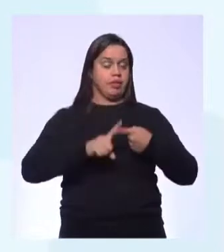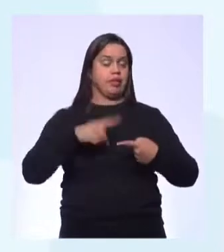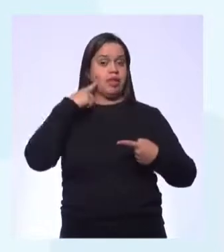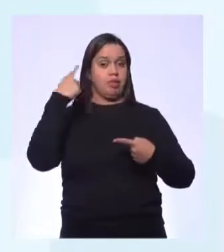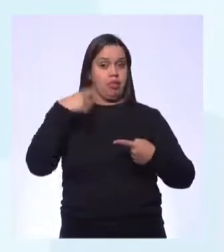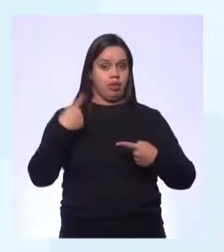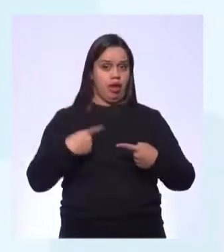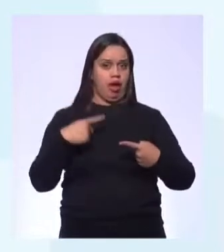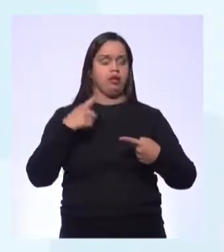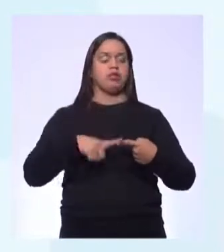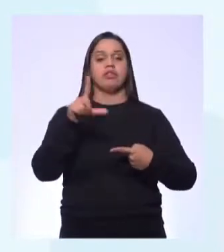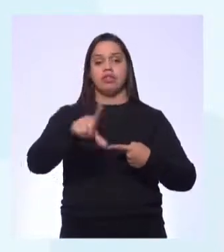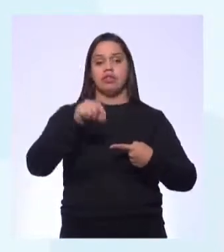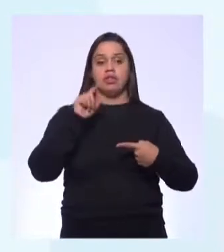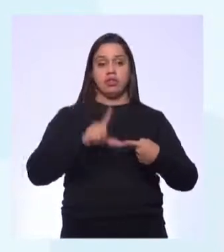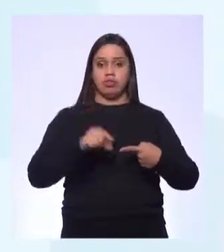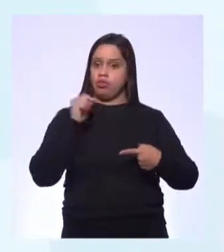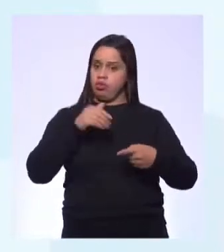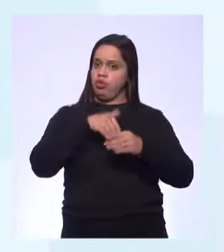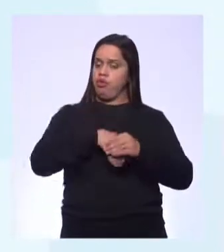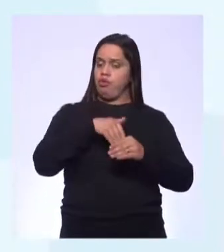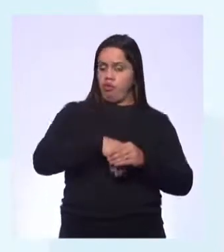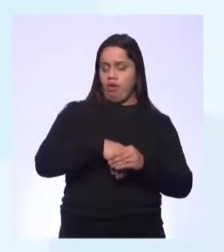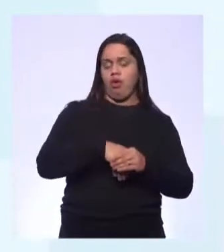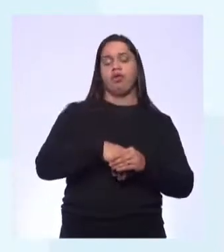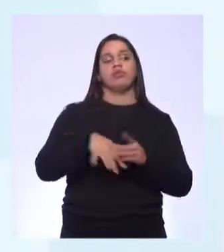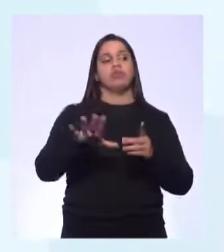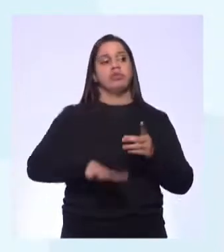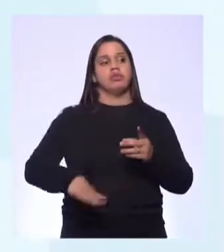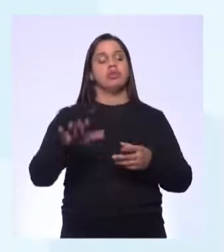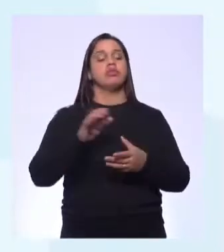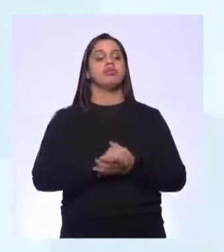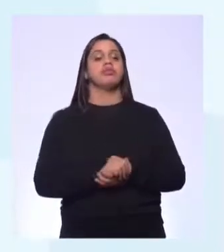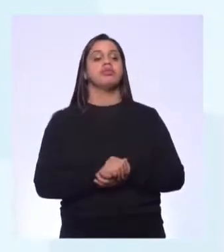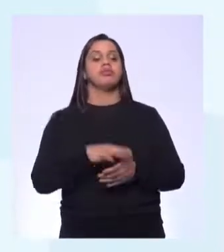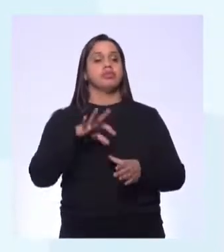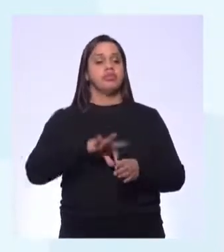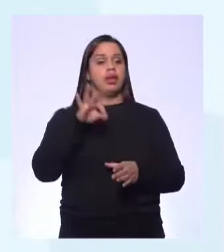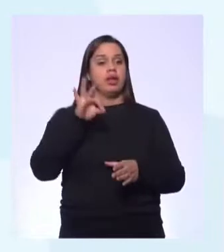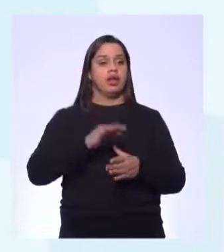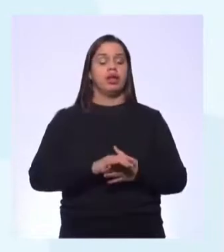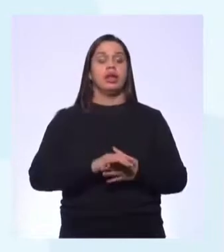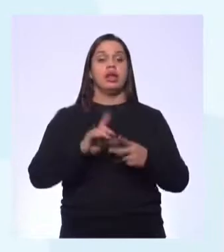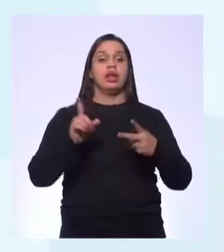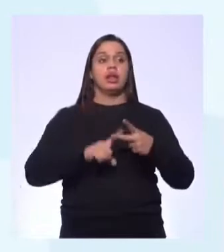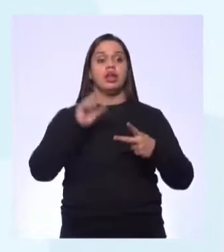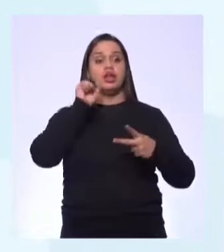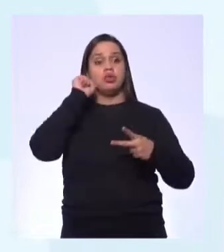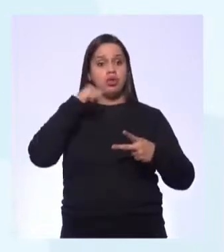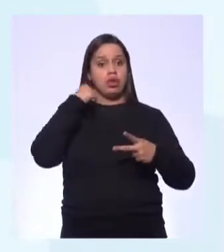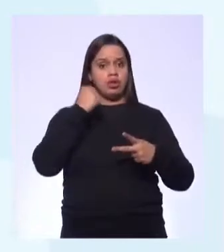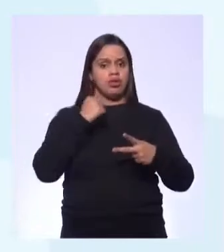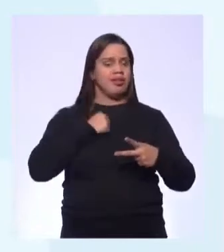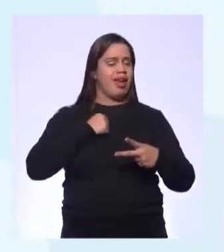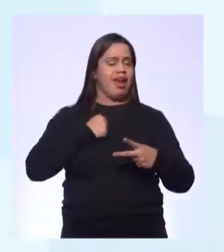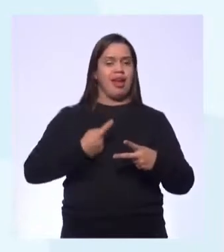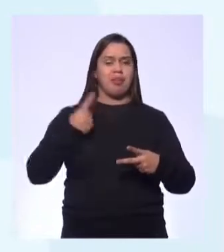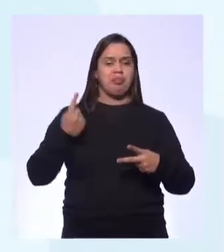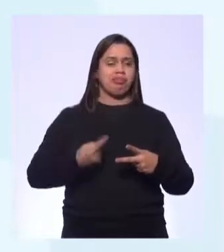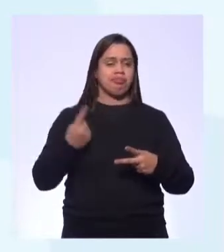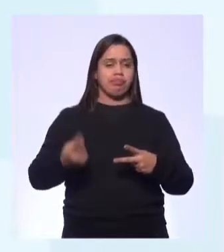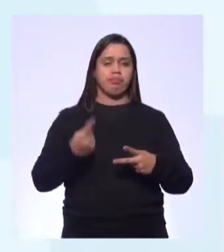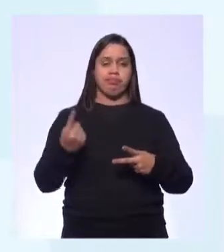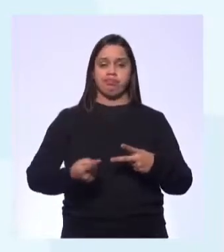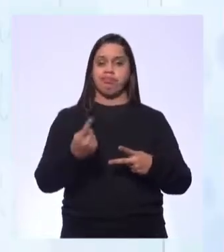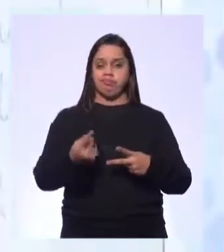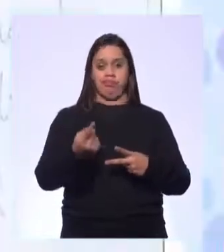ser escolhidos, né, num voto ali escolhido, ia ser eletivo, mas os senadores seriam um cargo vitalício. Vocês sabem o que é